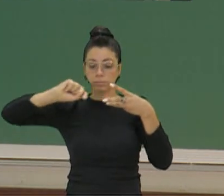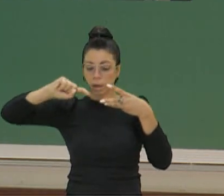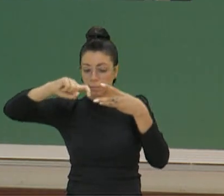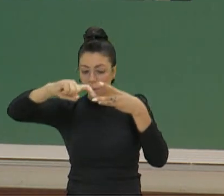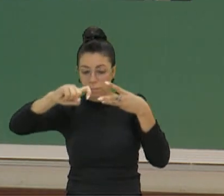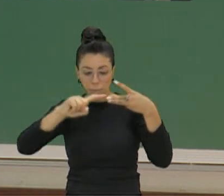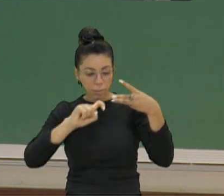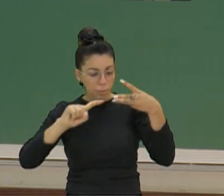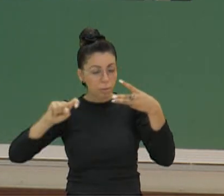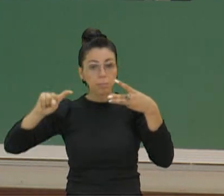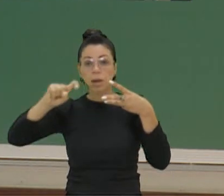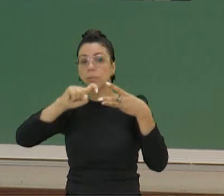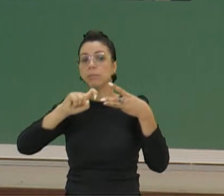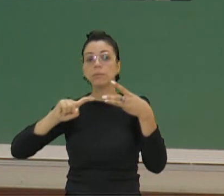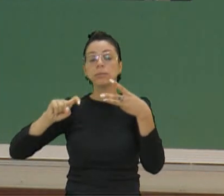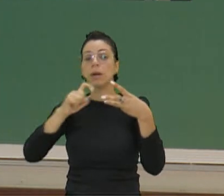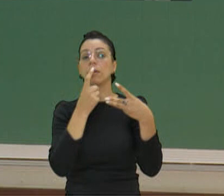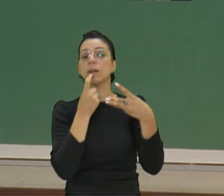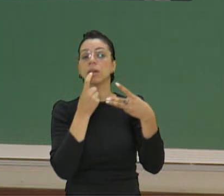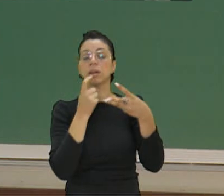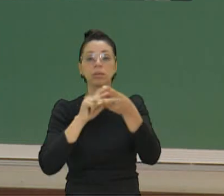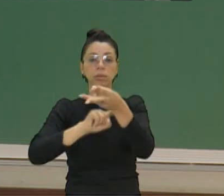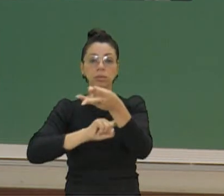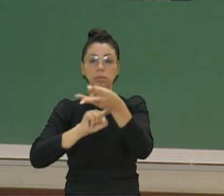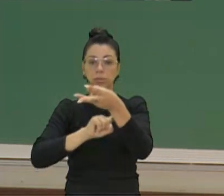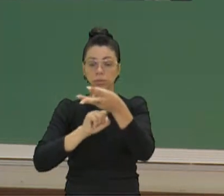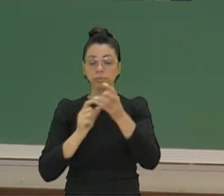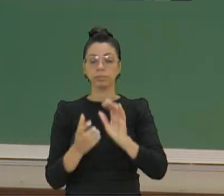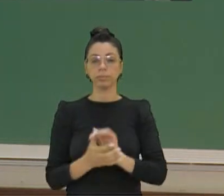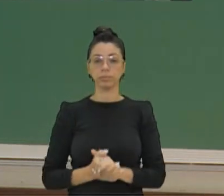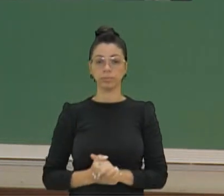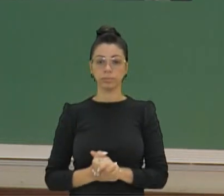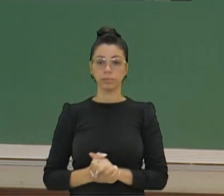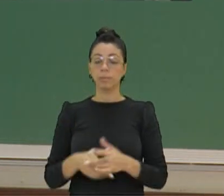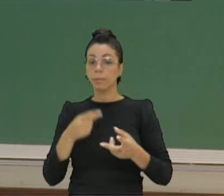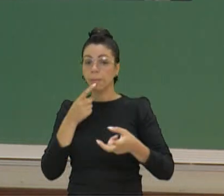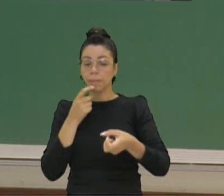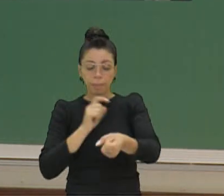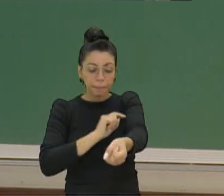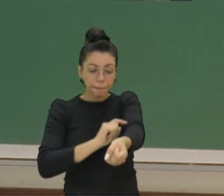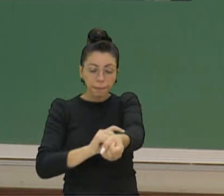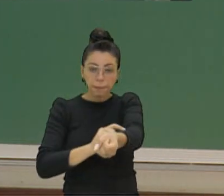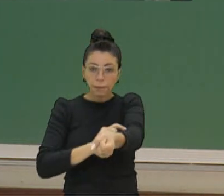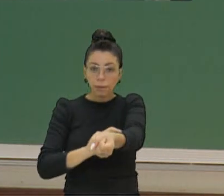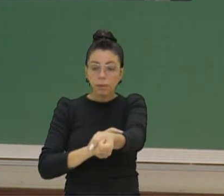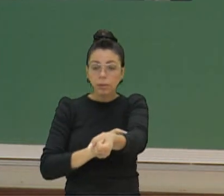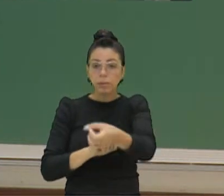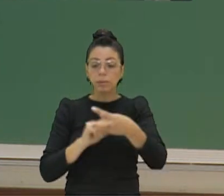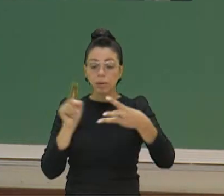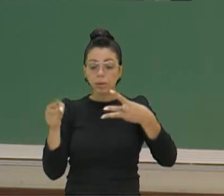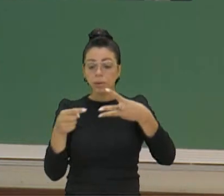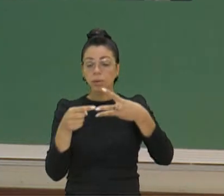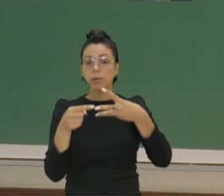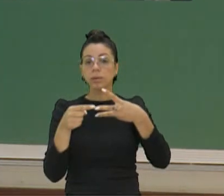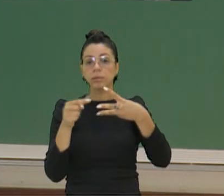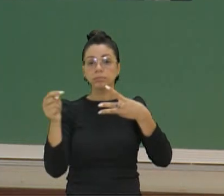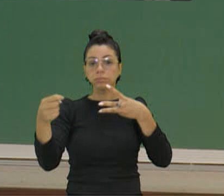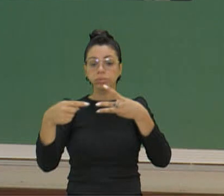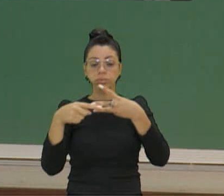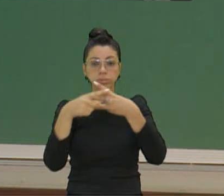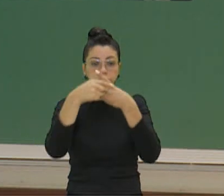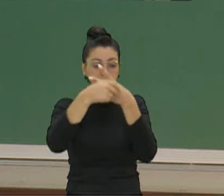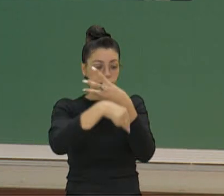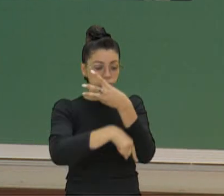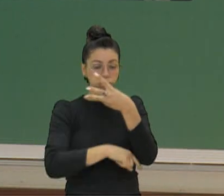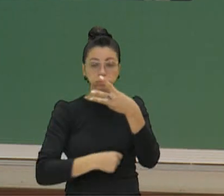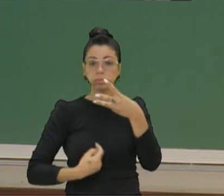que nutrem as células do nosso olho. Então, os vasos sanguíneos levam oxigênio e nutrientes para o corpo